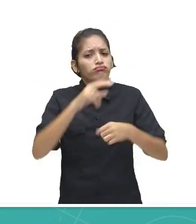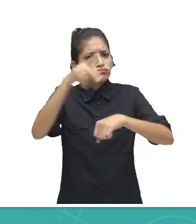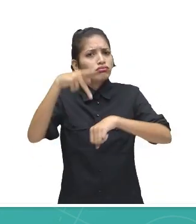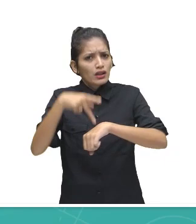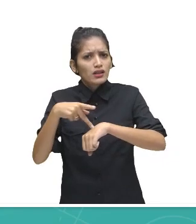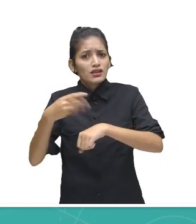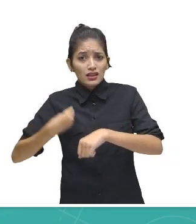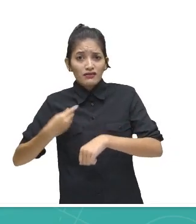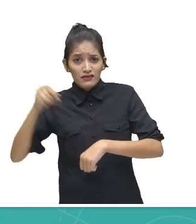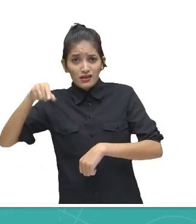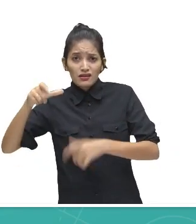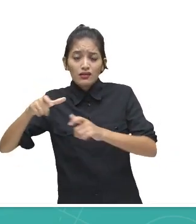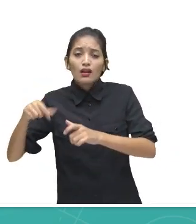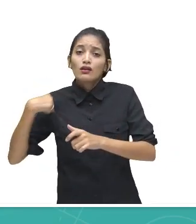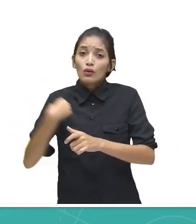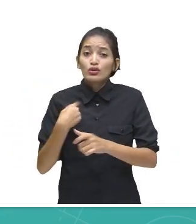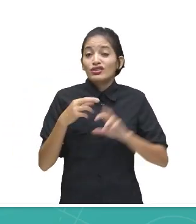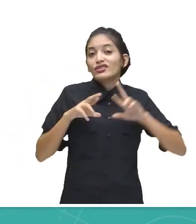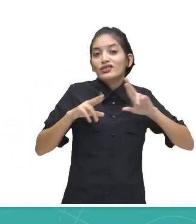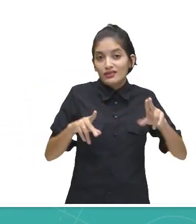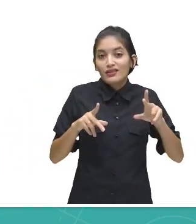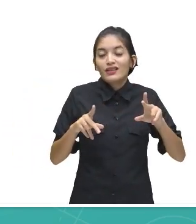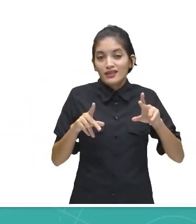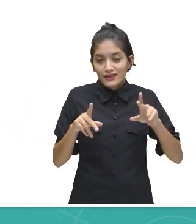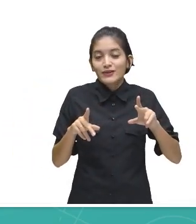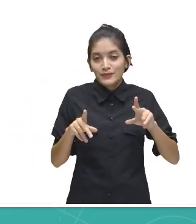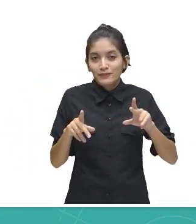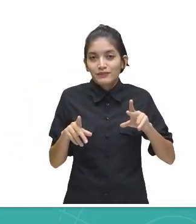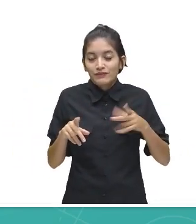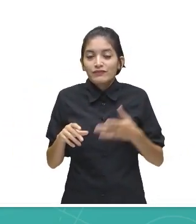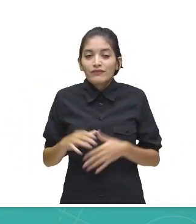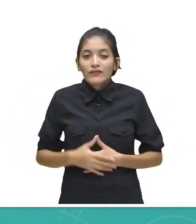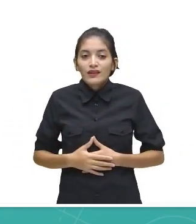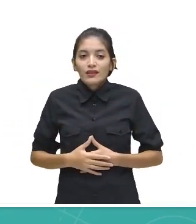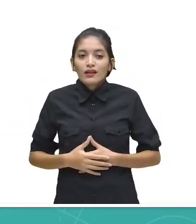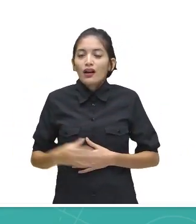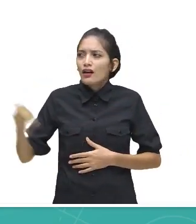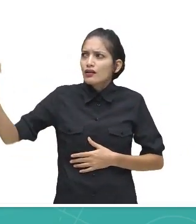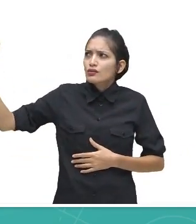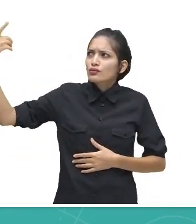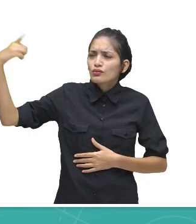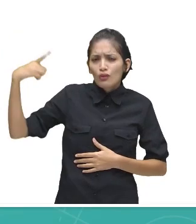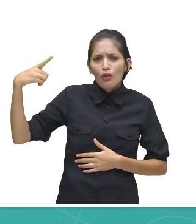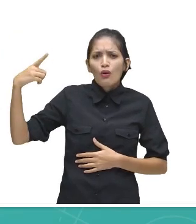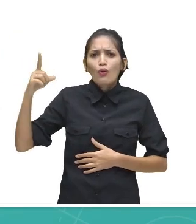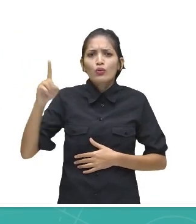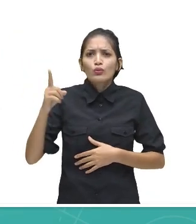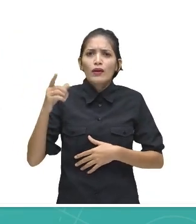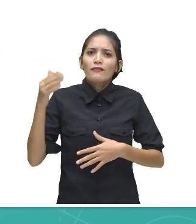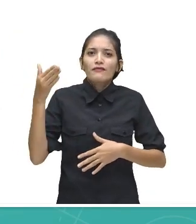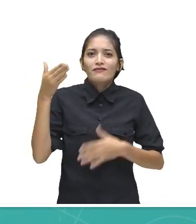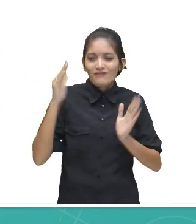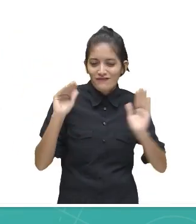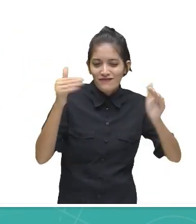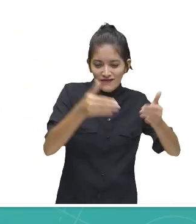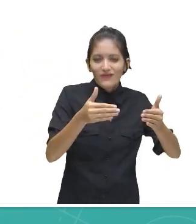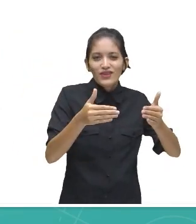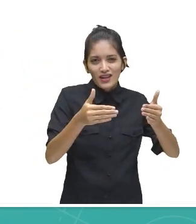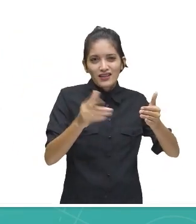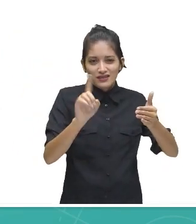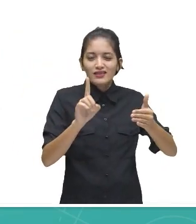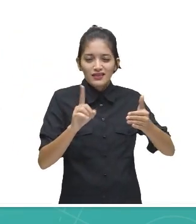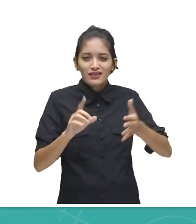temperada. Diferente aqui da gente, né, e desses países que ficam na zona tropical, a energia do sol ela já não bate de maneira direta, né, ela já vem aqui